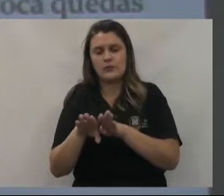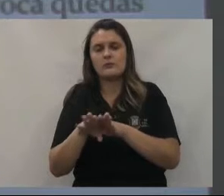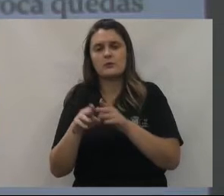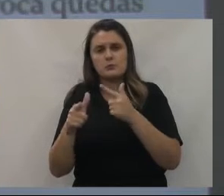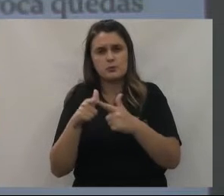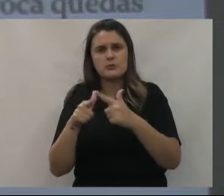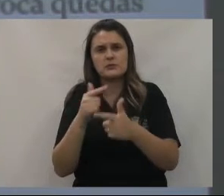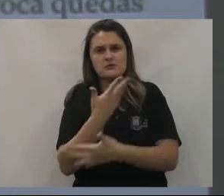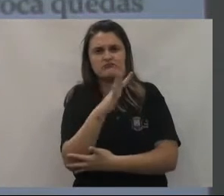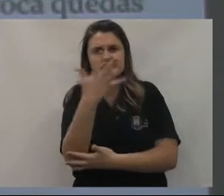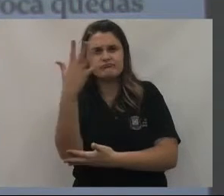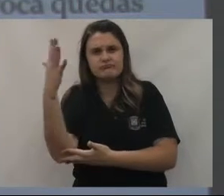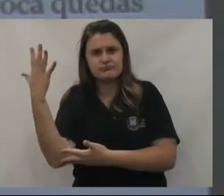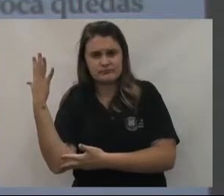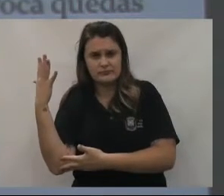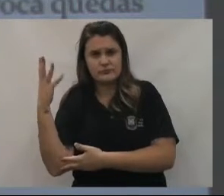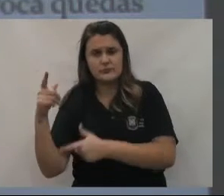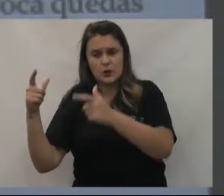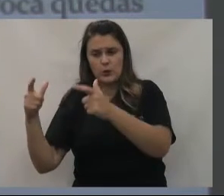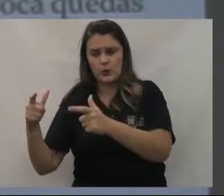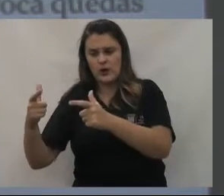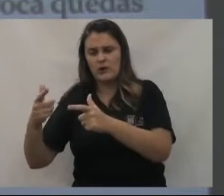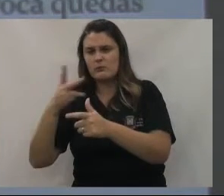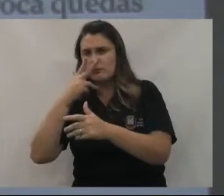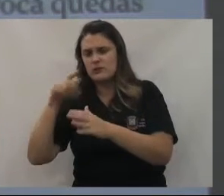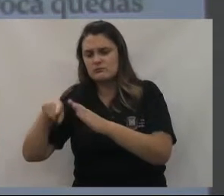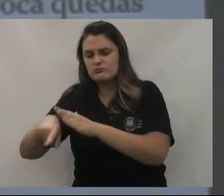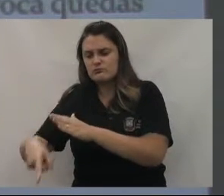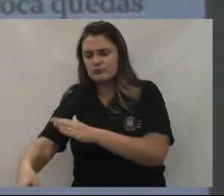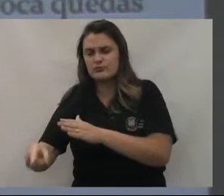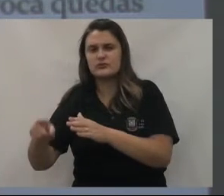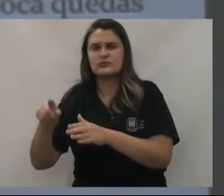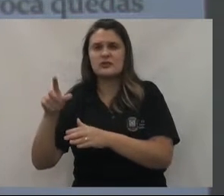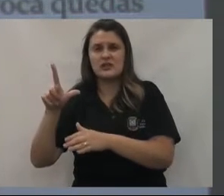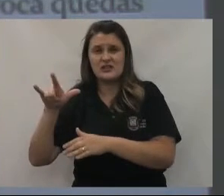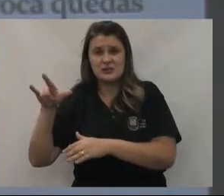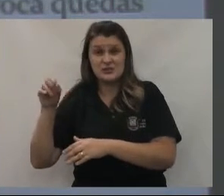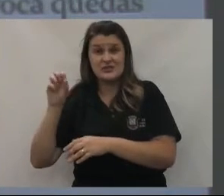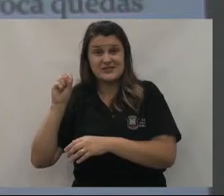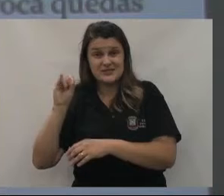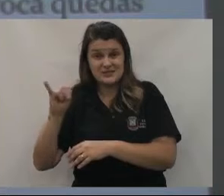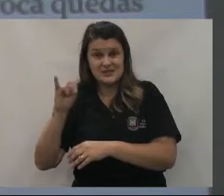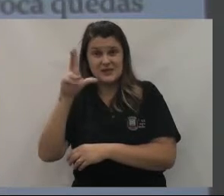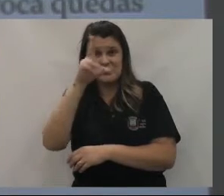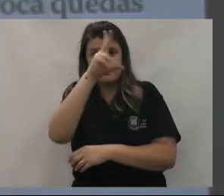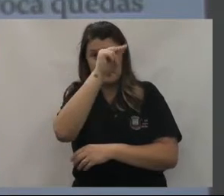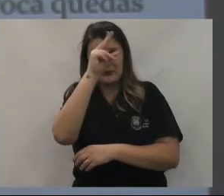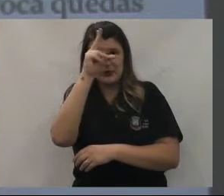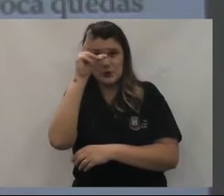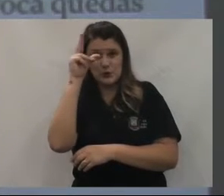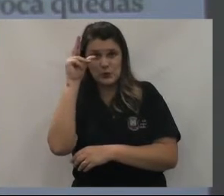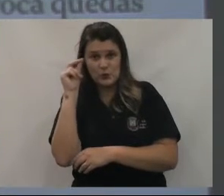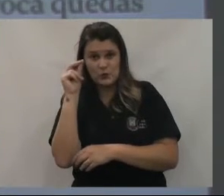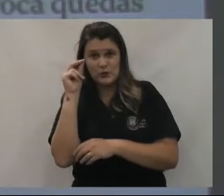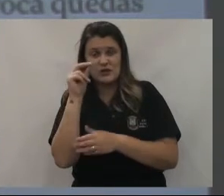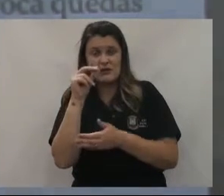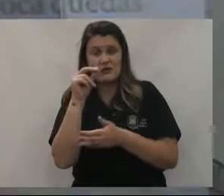cidadão antigamente, nas áreas principalmente dos lambarias. Se a prefeitura tirou aquelas casas que estavam